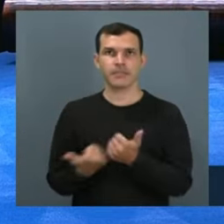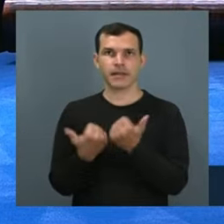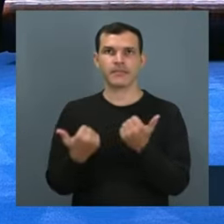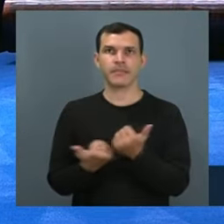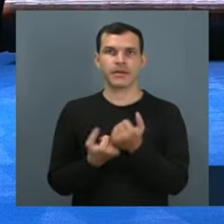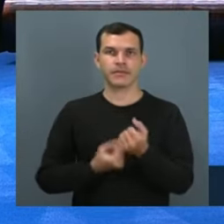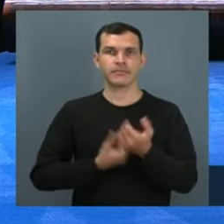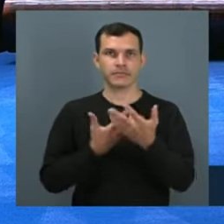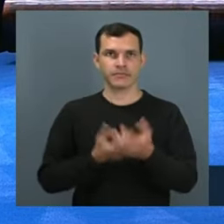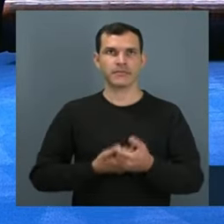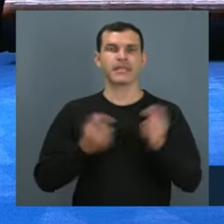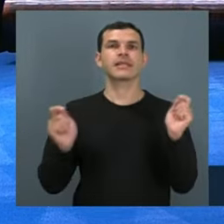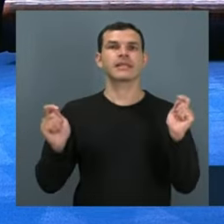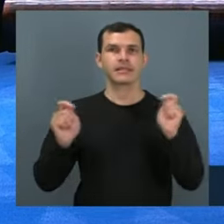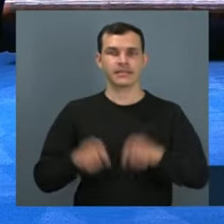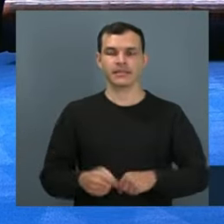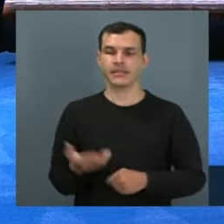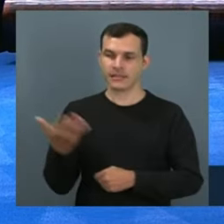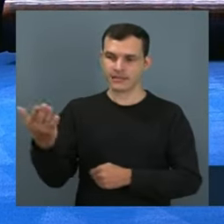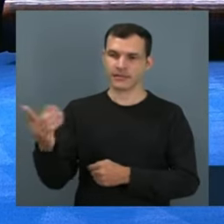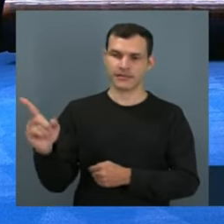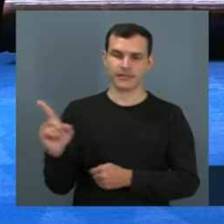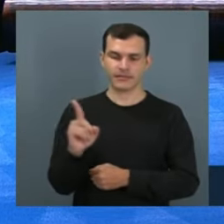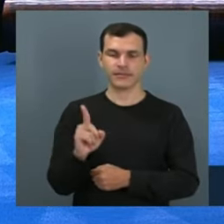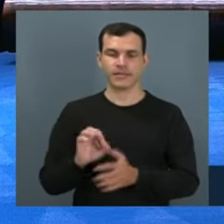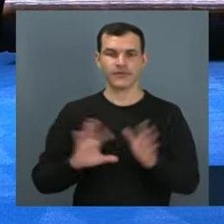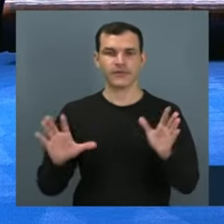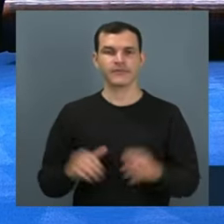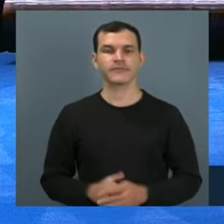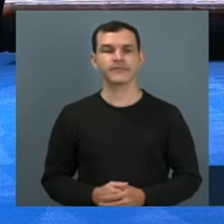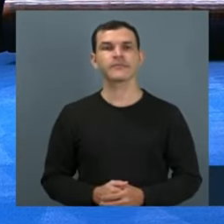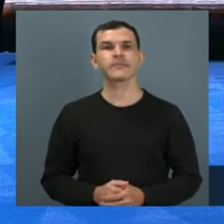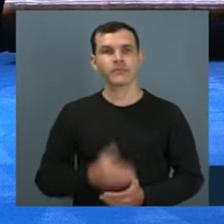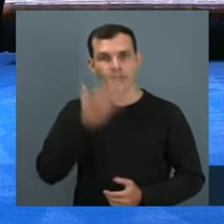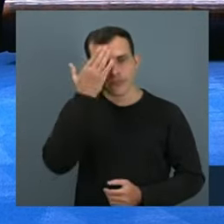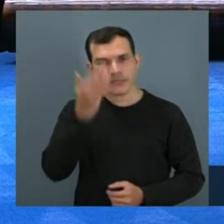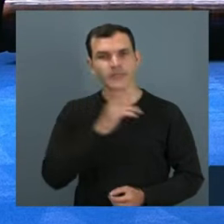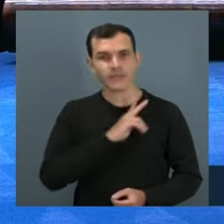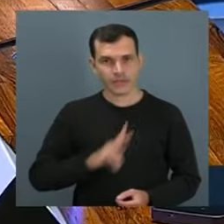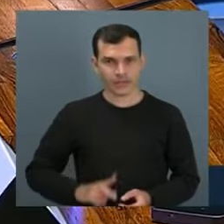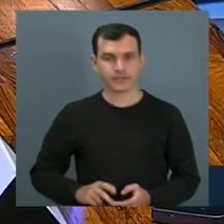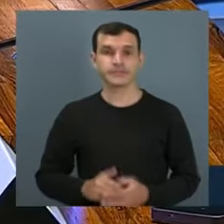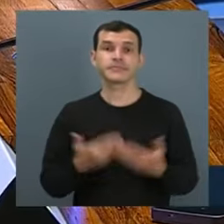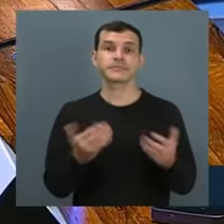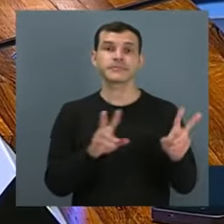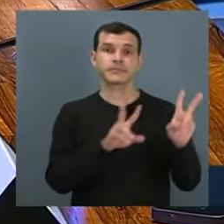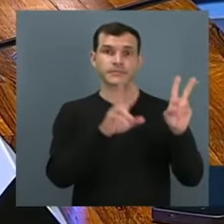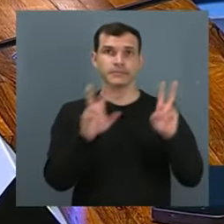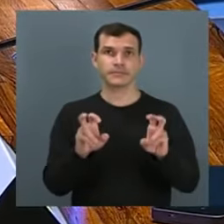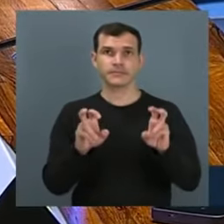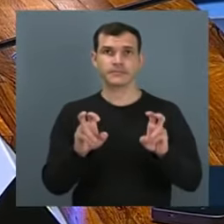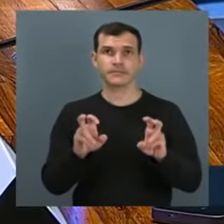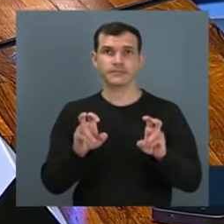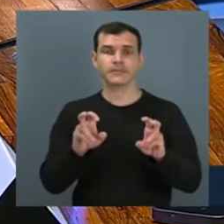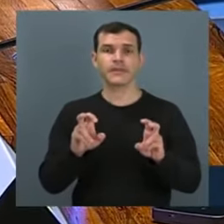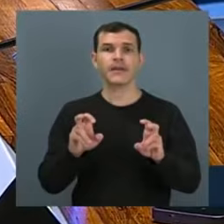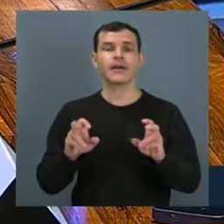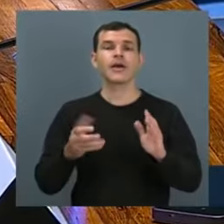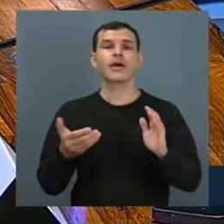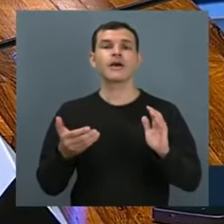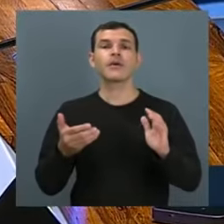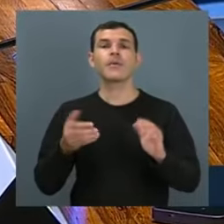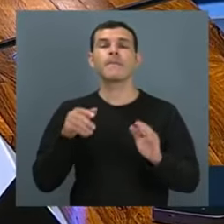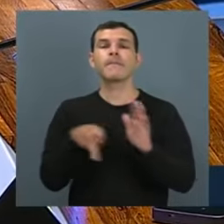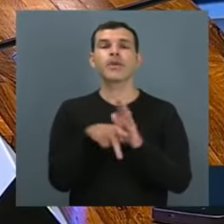pronunciamento. Com a palavra, Vossa Excelência. Obrigada, presidente. Senador Girão, a matéria do Congresso é, mais uma